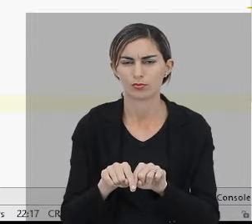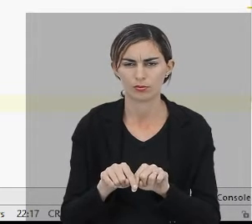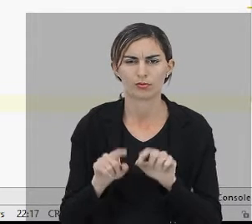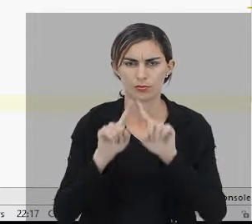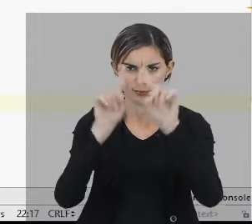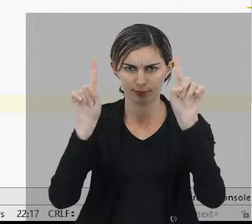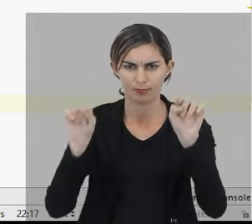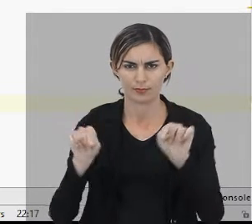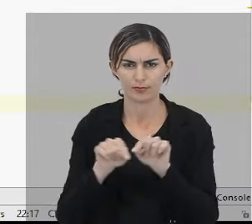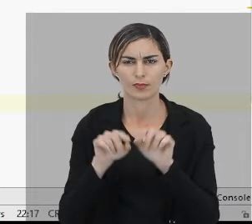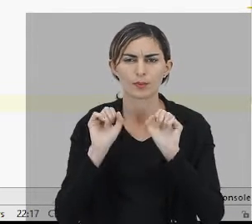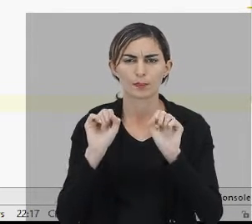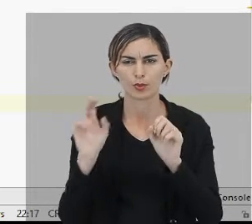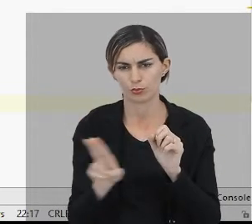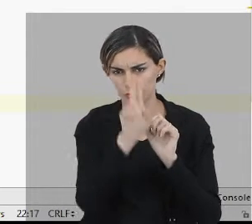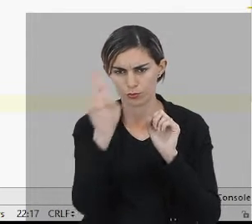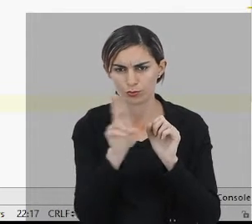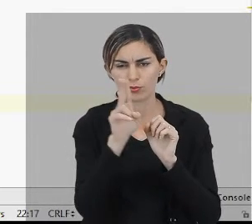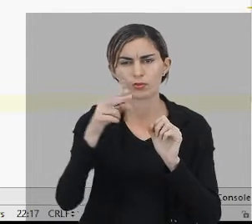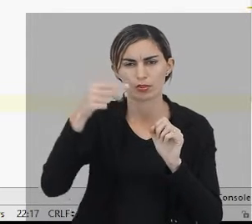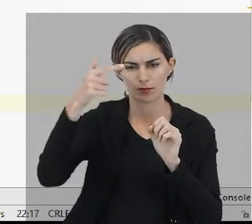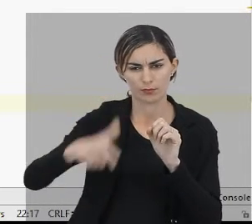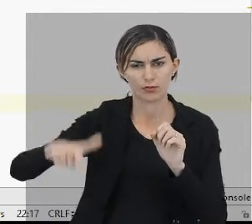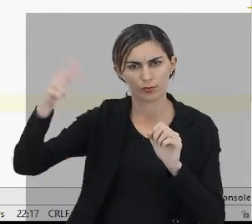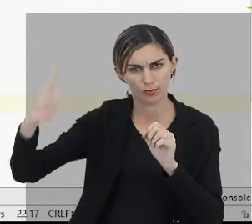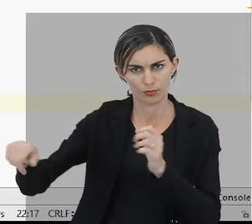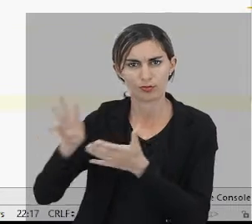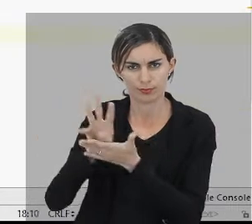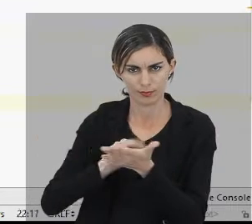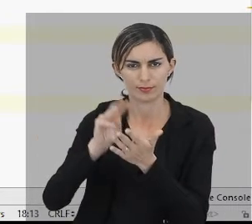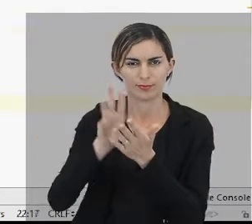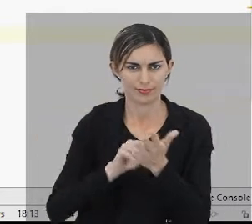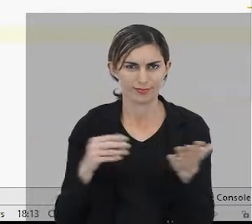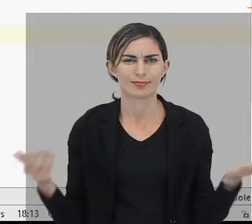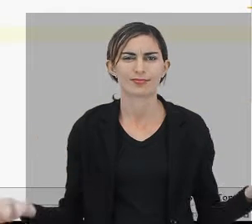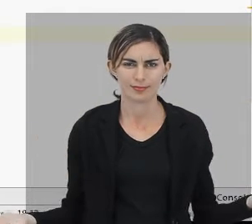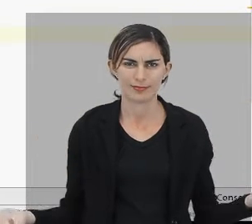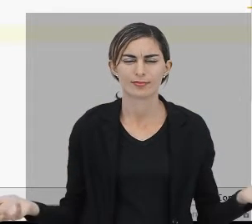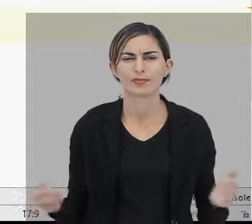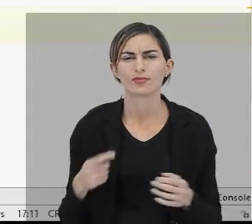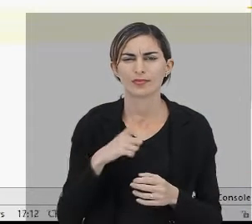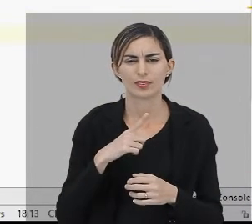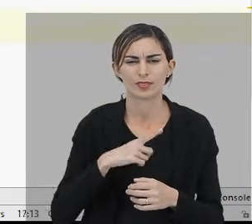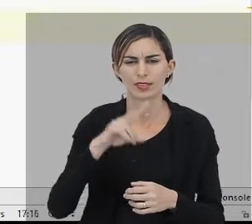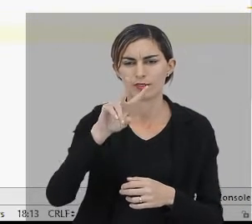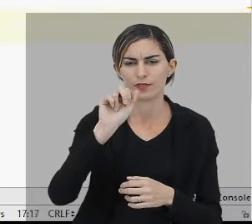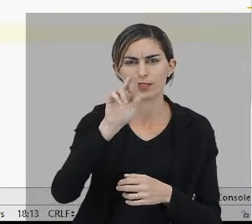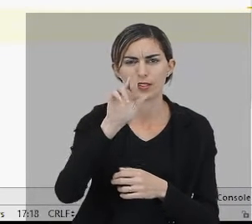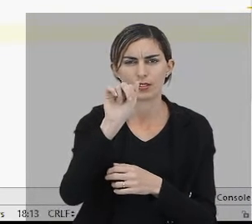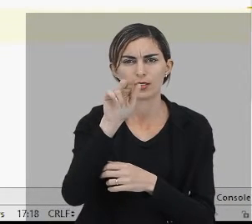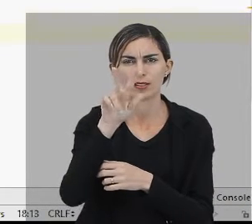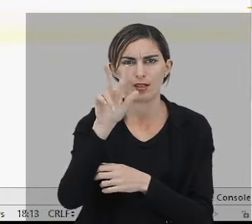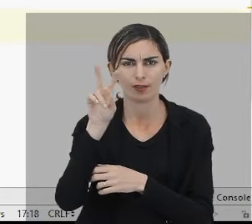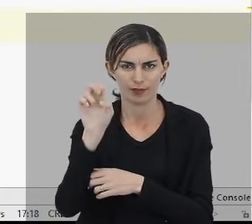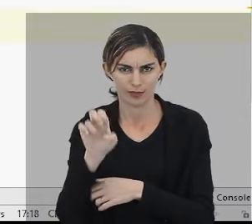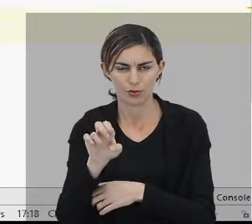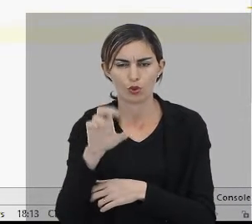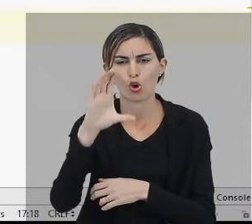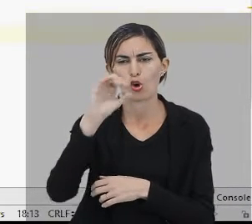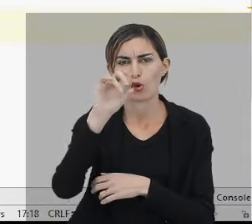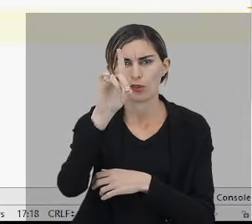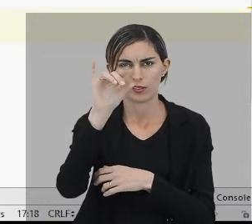e você pode usar ela no código de repetição, no laço while você tem uma variável no seu